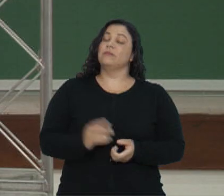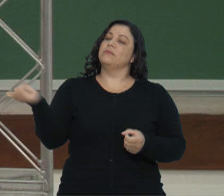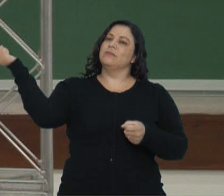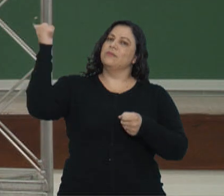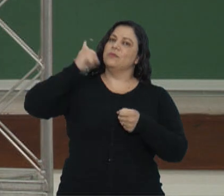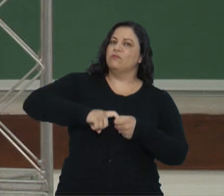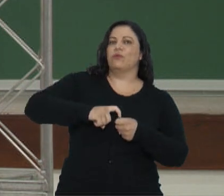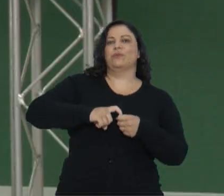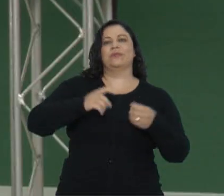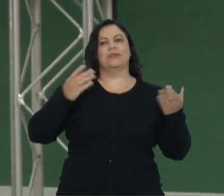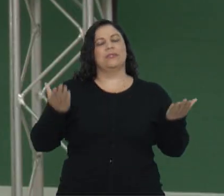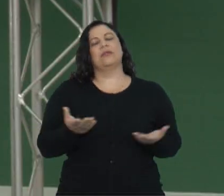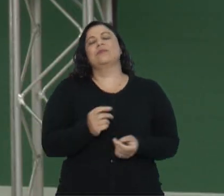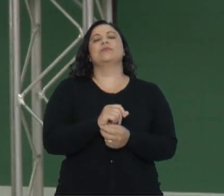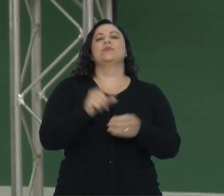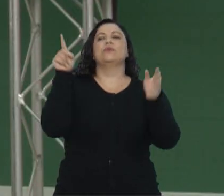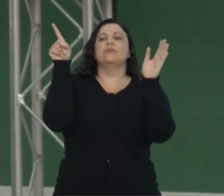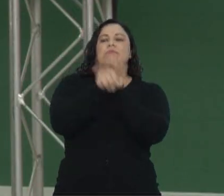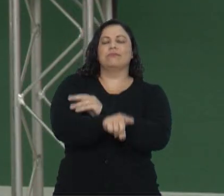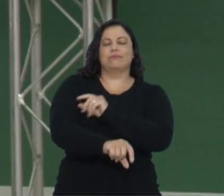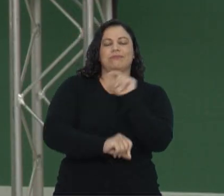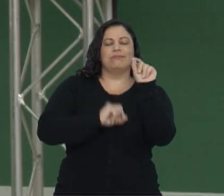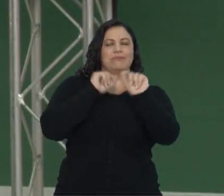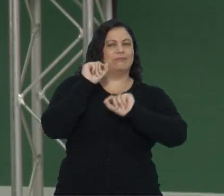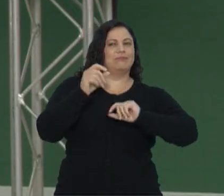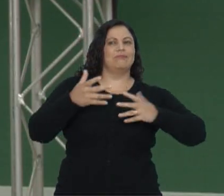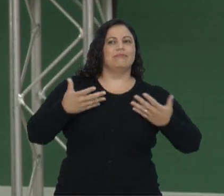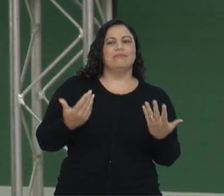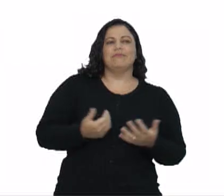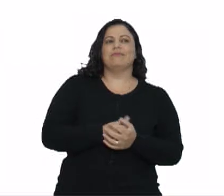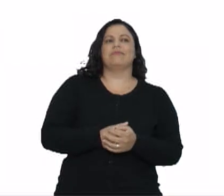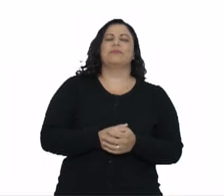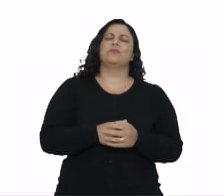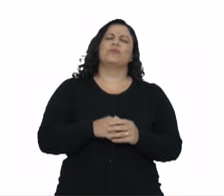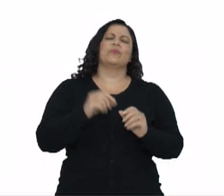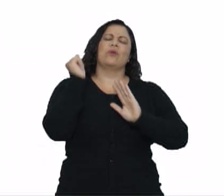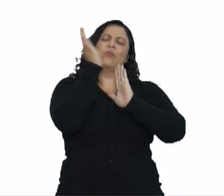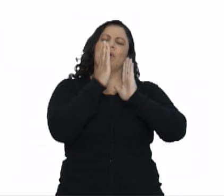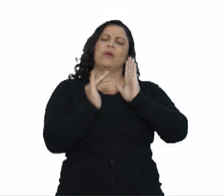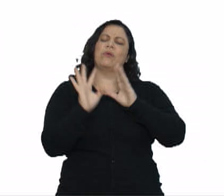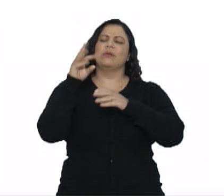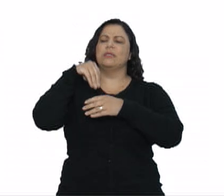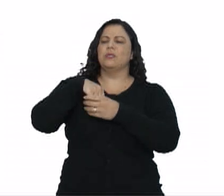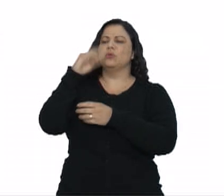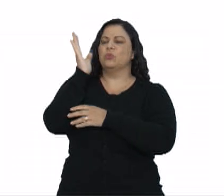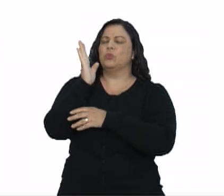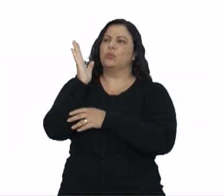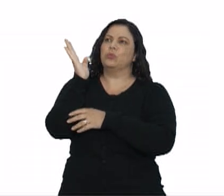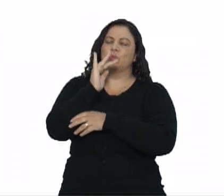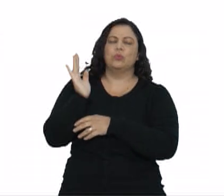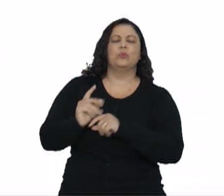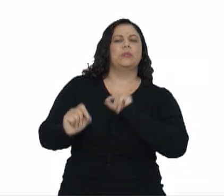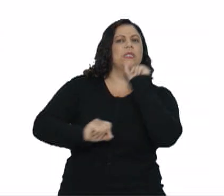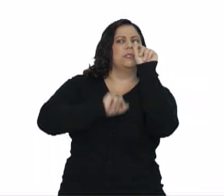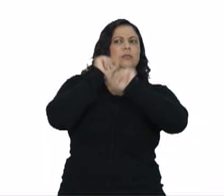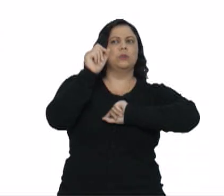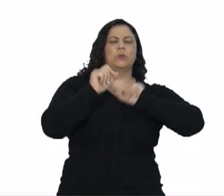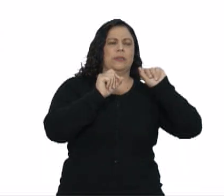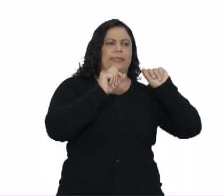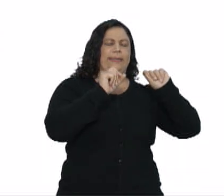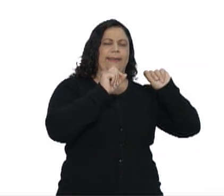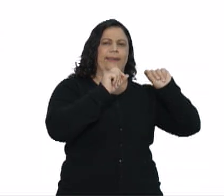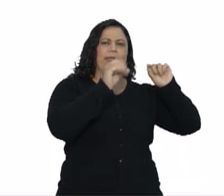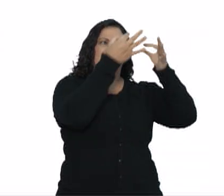Voltamos, pessoal, com o segundo testezinho para vocês. O barroco pregado em nosso país refletiu através das cornichas e portas decoradas,